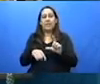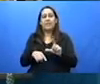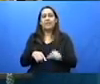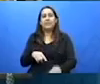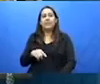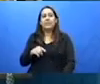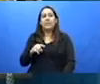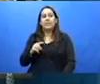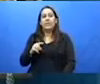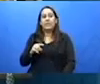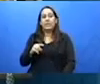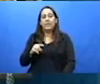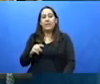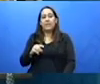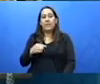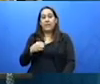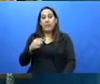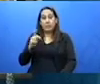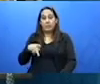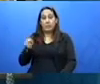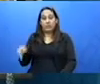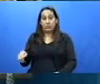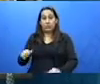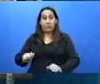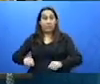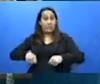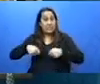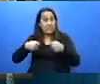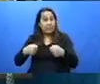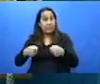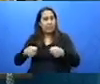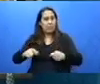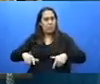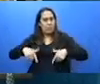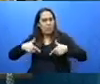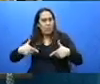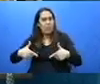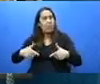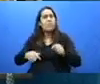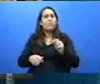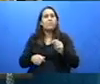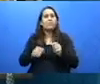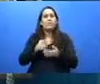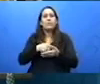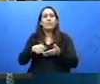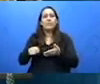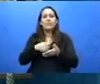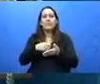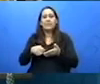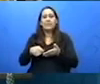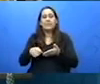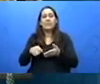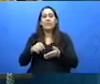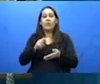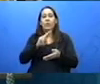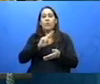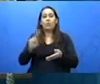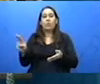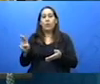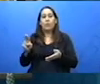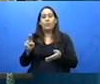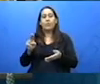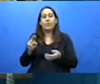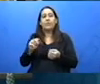E hoje eu vou dar um desafio para vocês. Vamos escrever o nome da onça e do bode, já